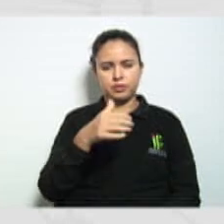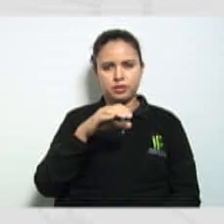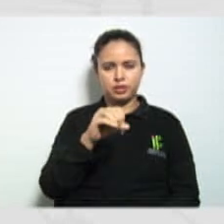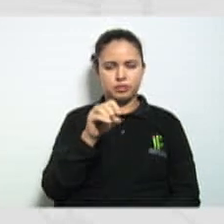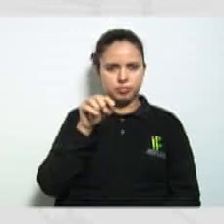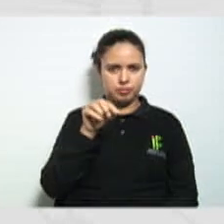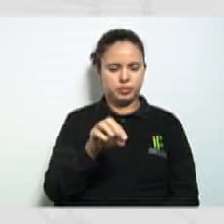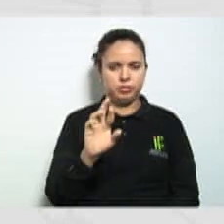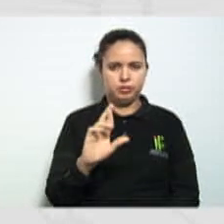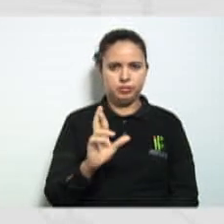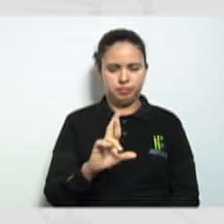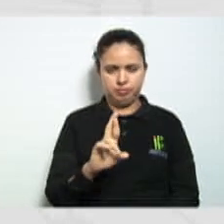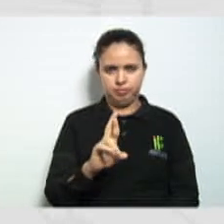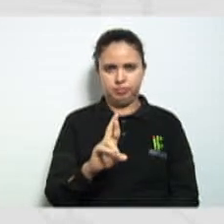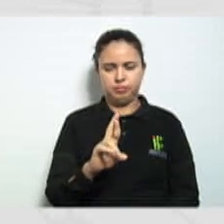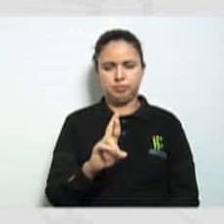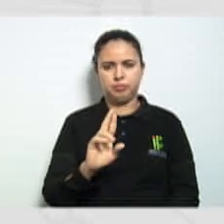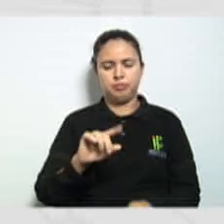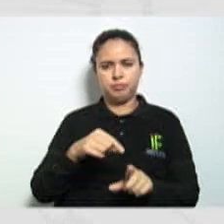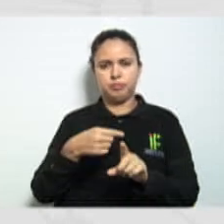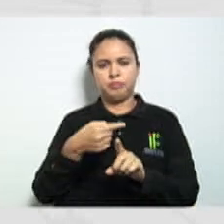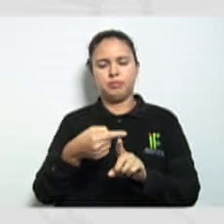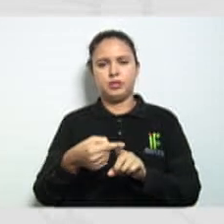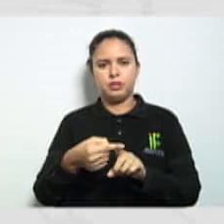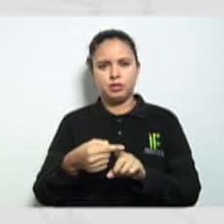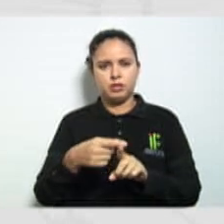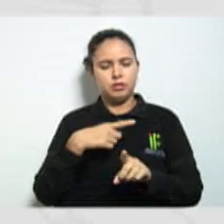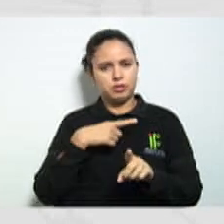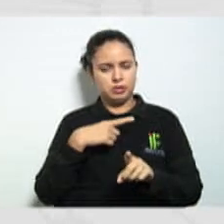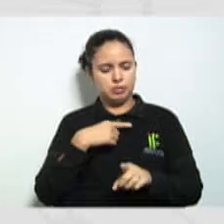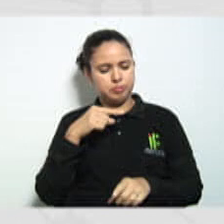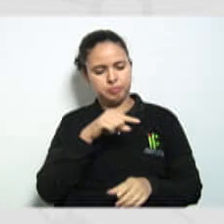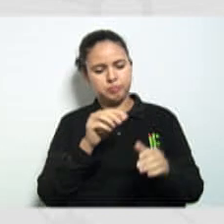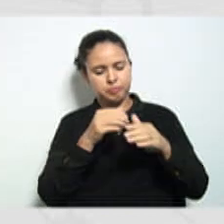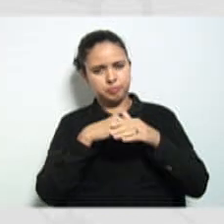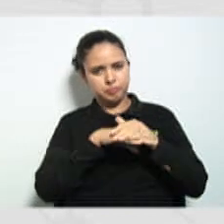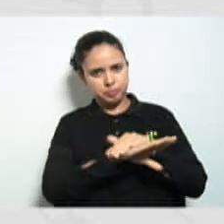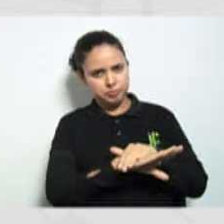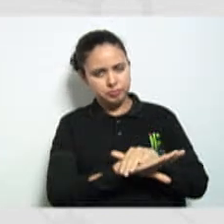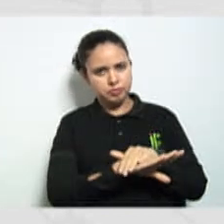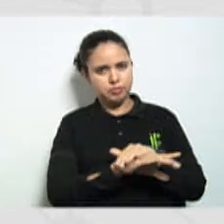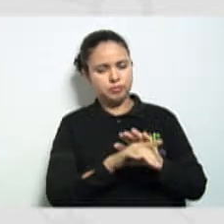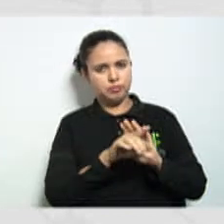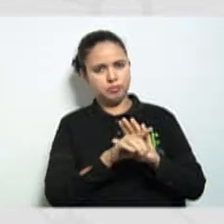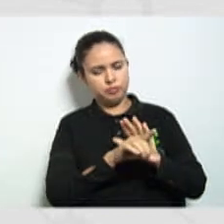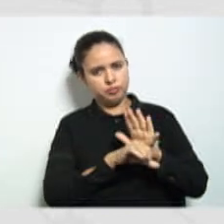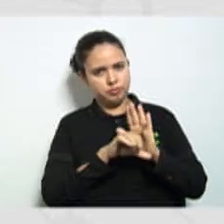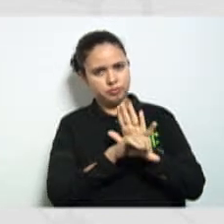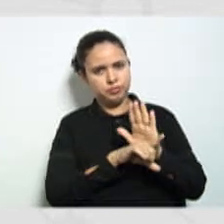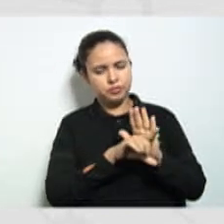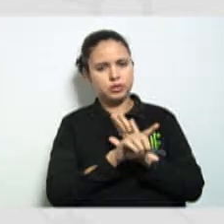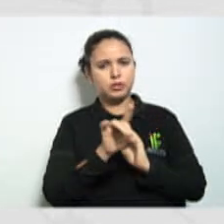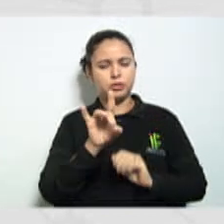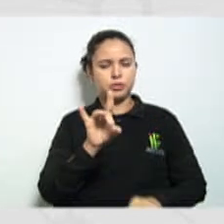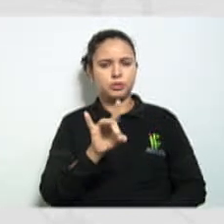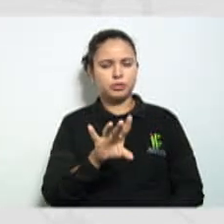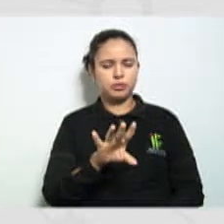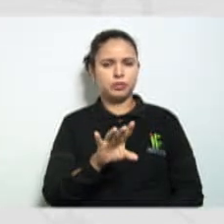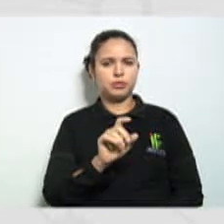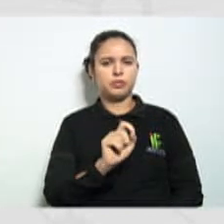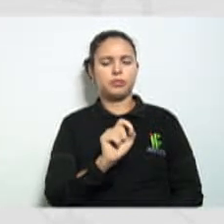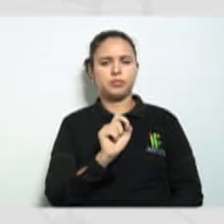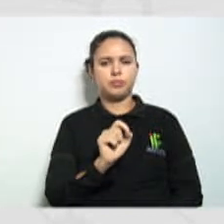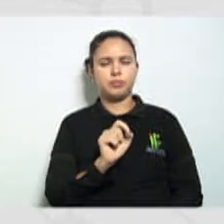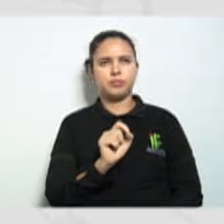R$10.000. Mas eu tenho constituído lá na conta de reserva legal somente